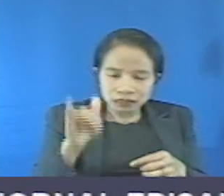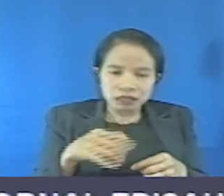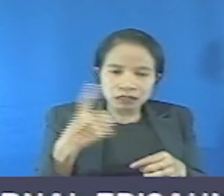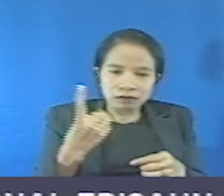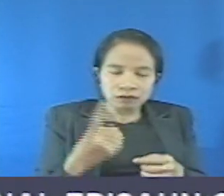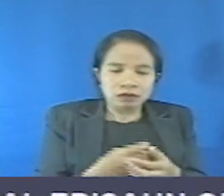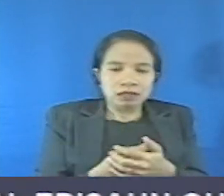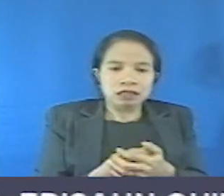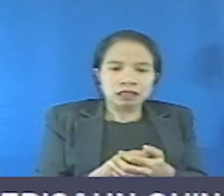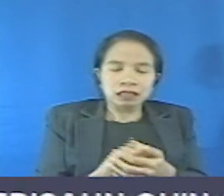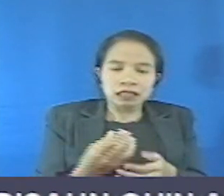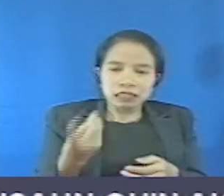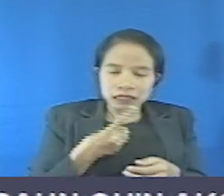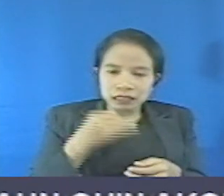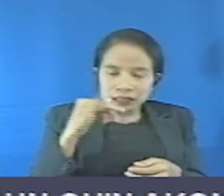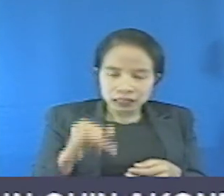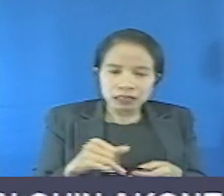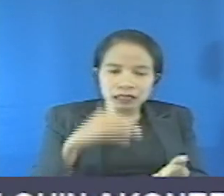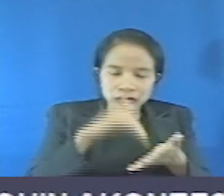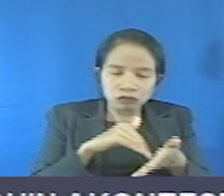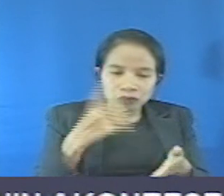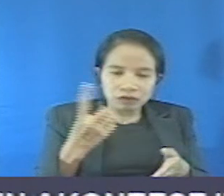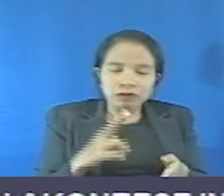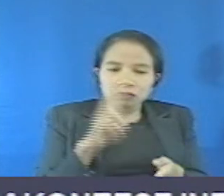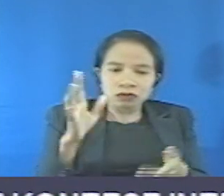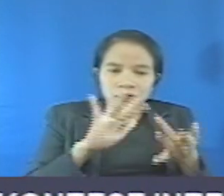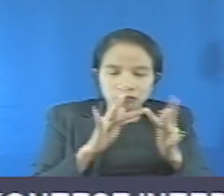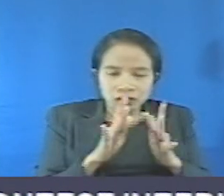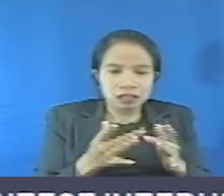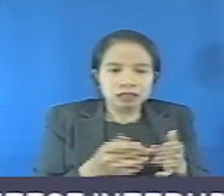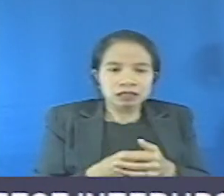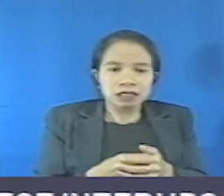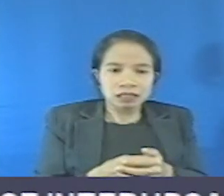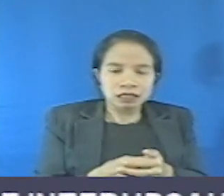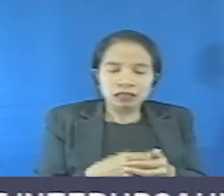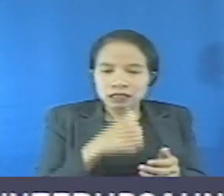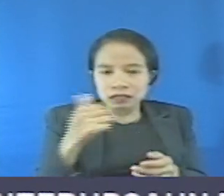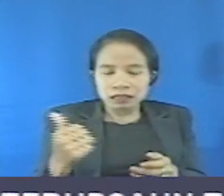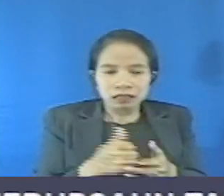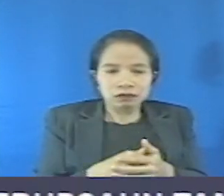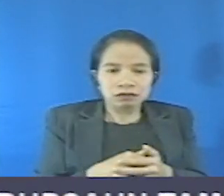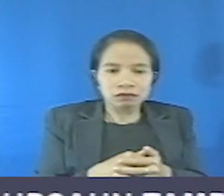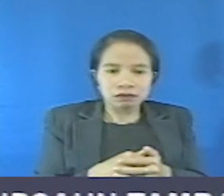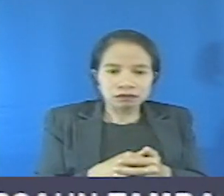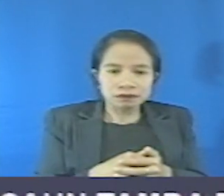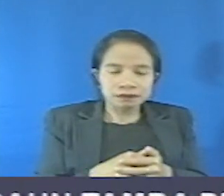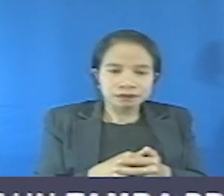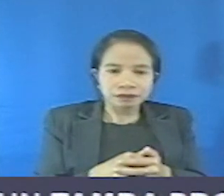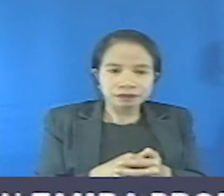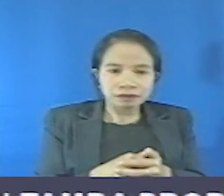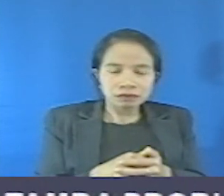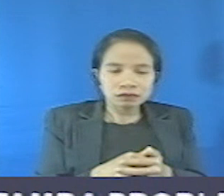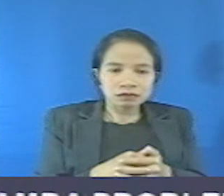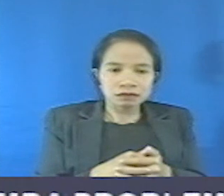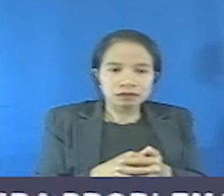fatem de laran, estuda na fatem, aprende na fatem, utiliza online José de Cerné, e de selo para de caquilima